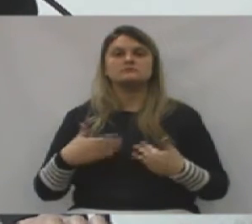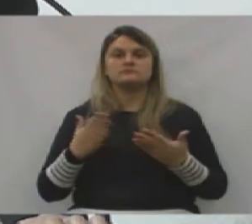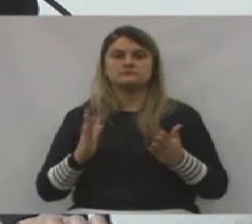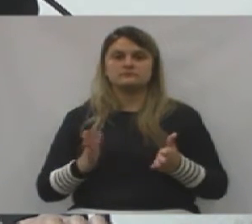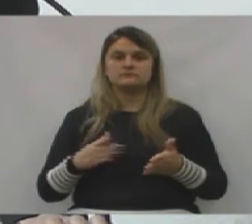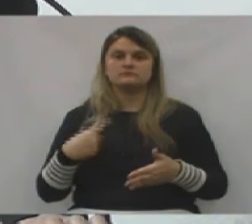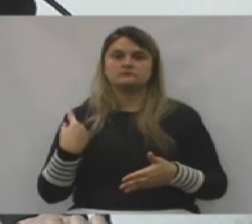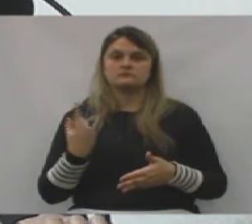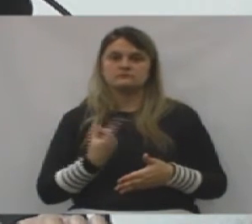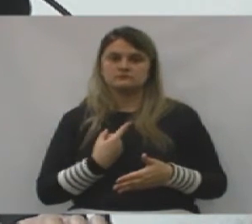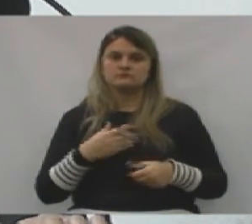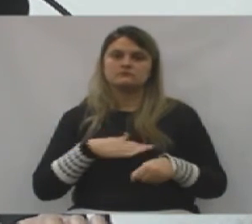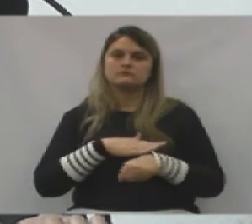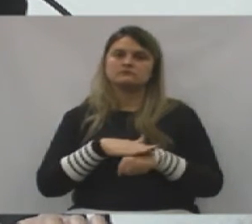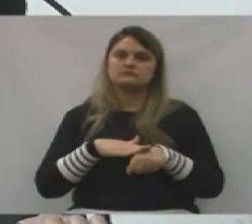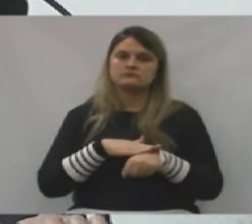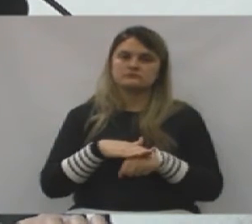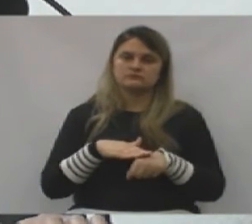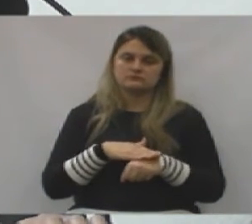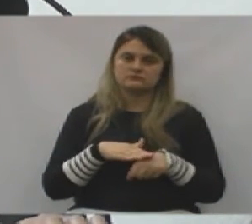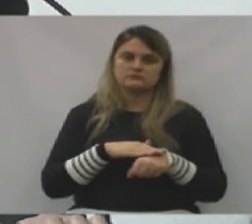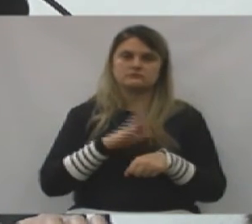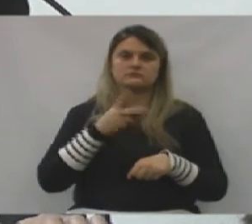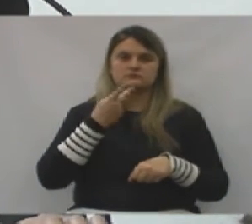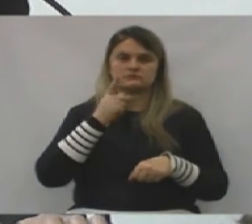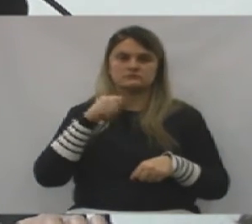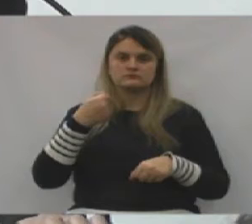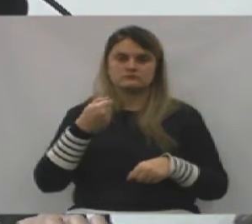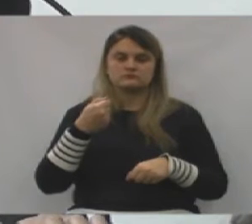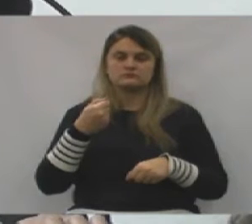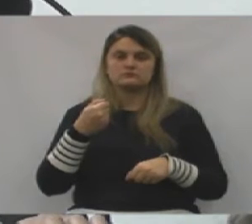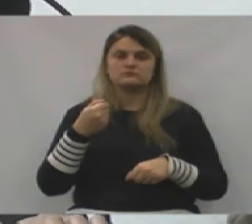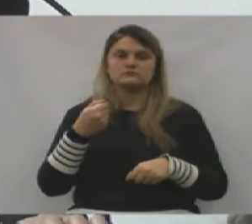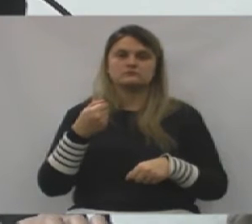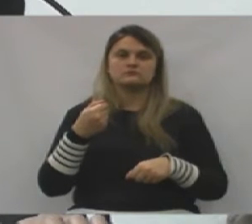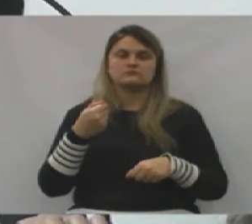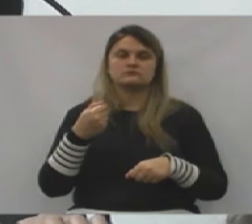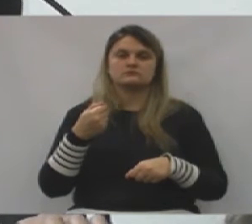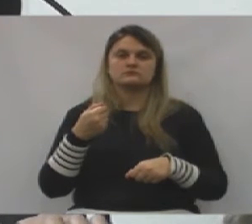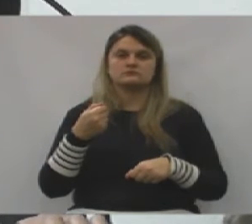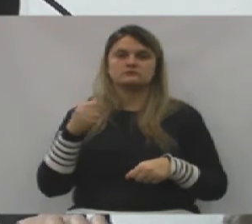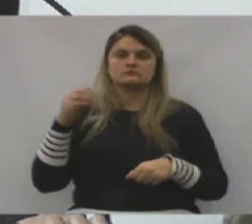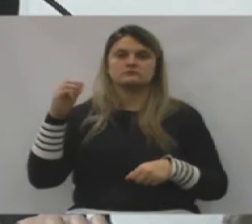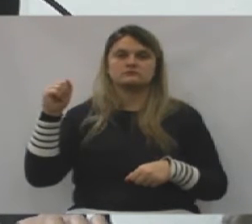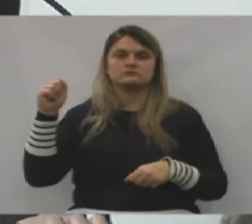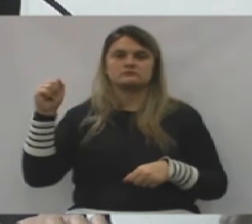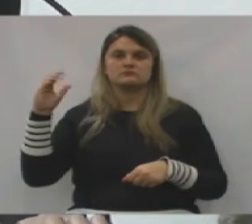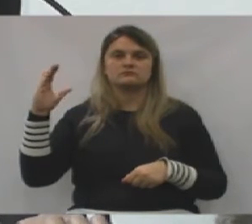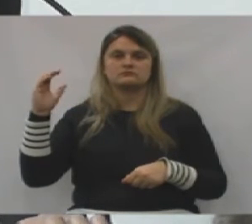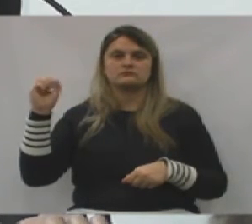nós estávamos, inclusive, conversando a respeito da ativação da Cansul,